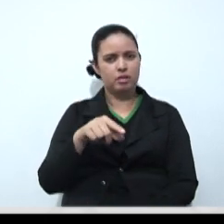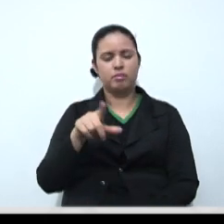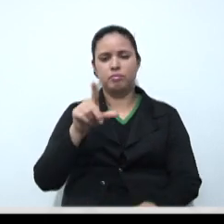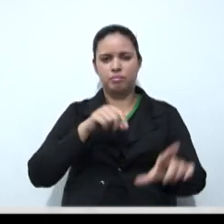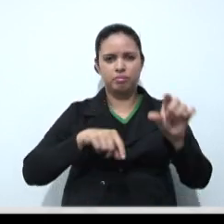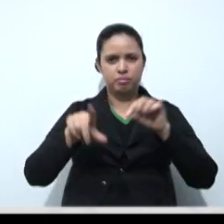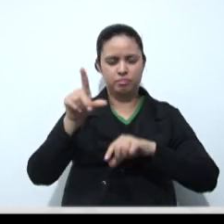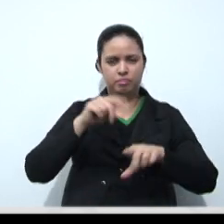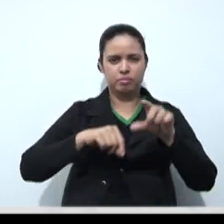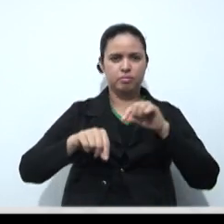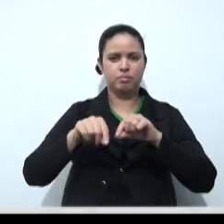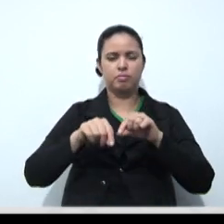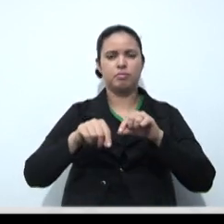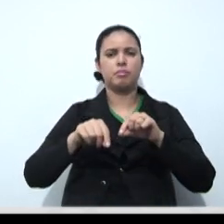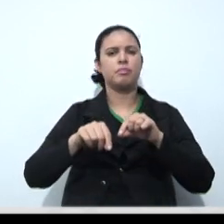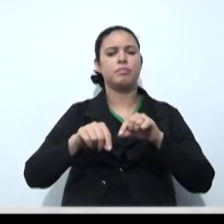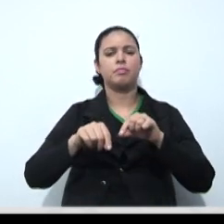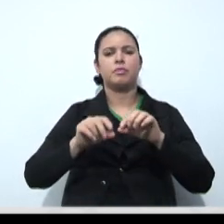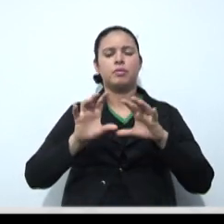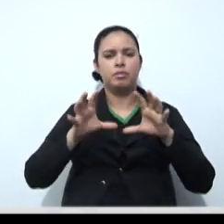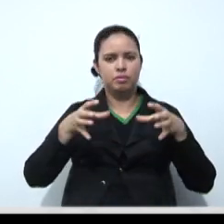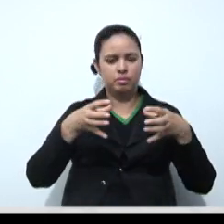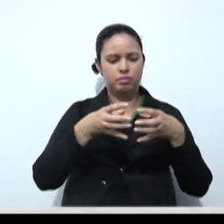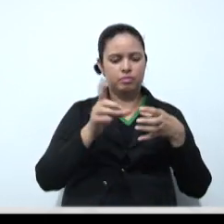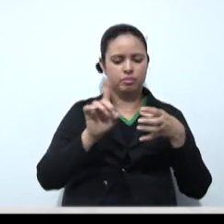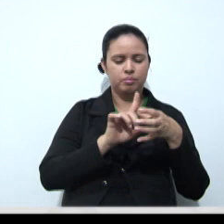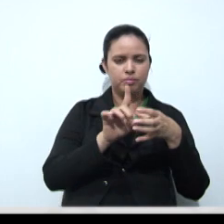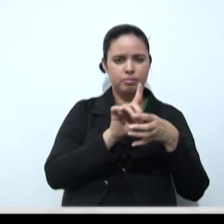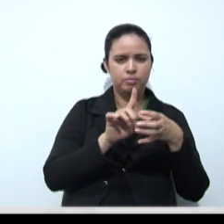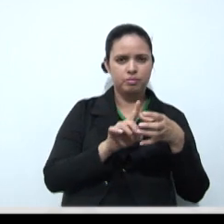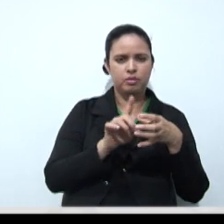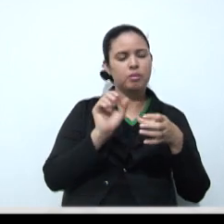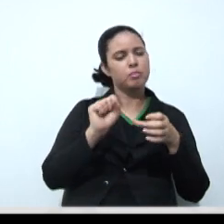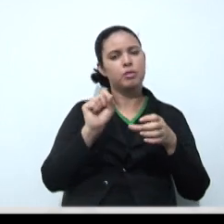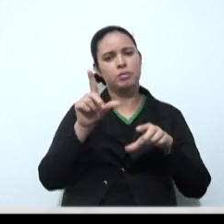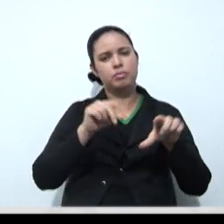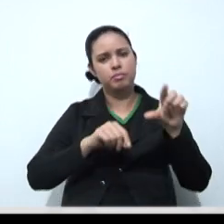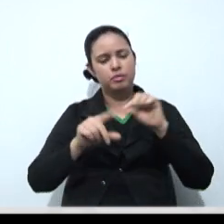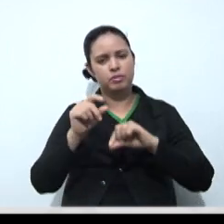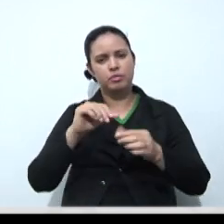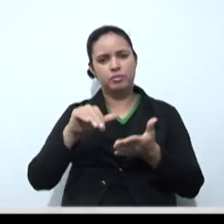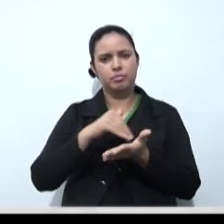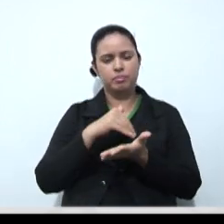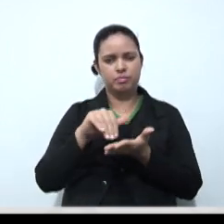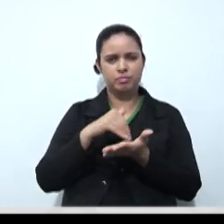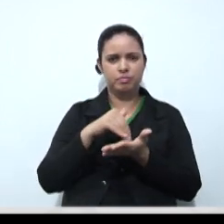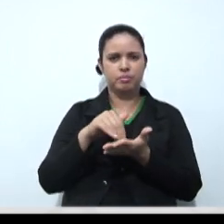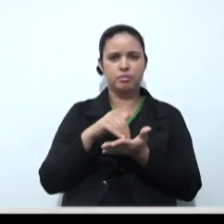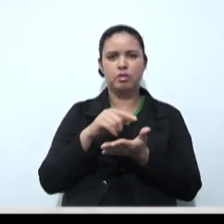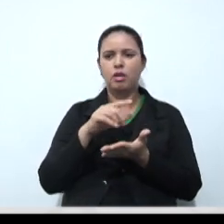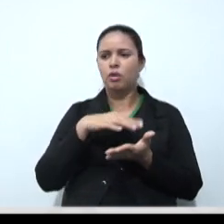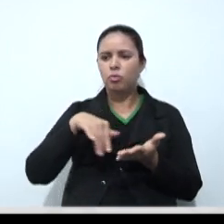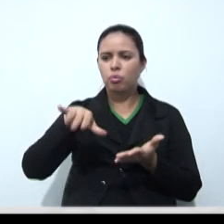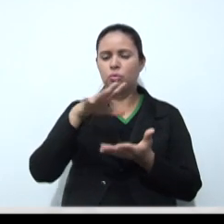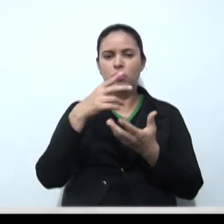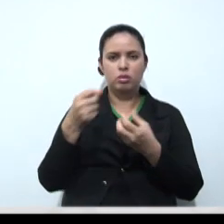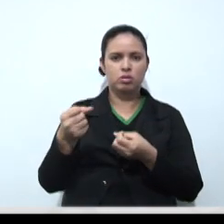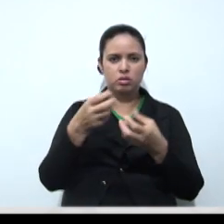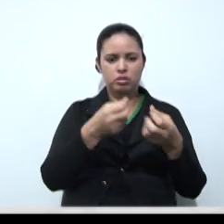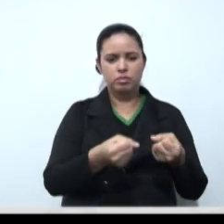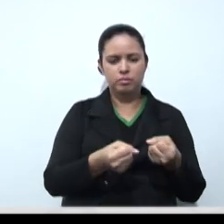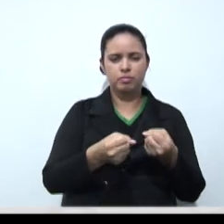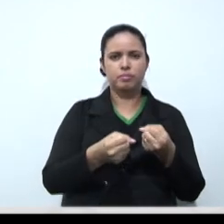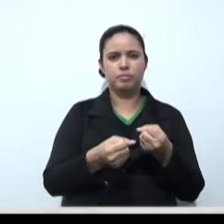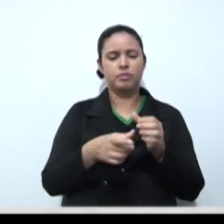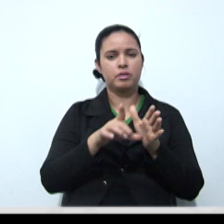seu substituto entre os componentes ou não da comissão, sendo neste caso necessária a concordância do empregador. Antes de